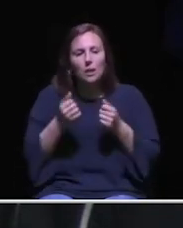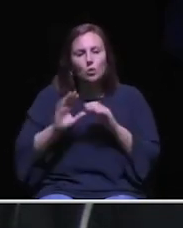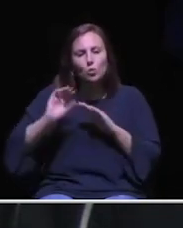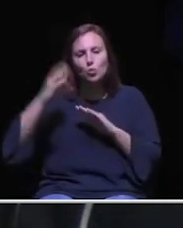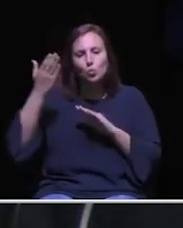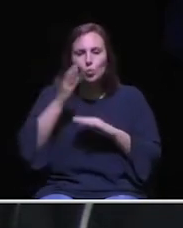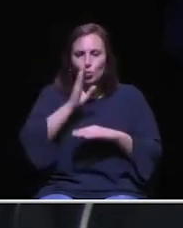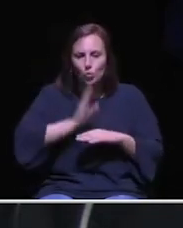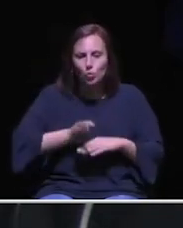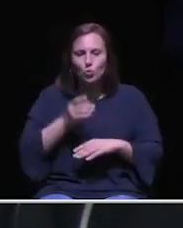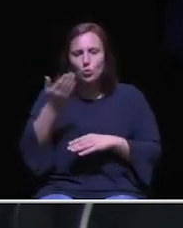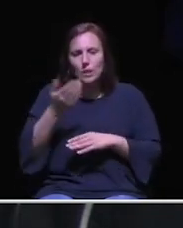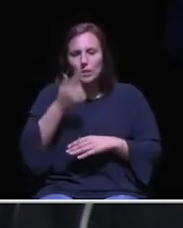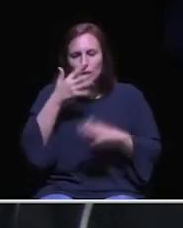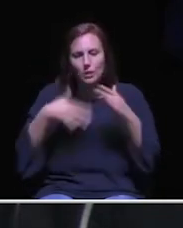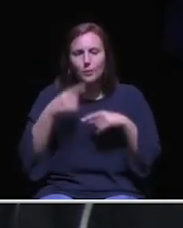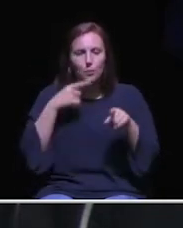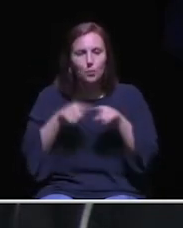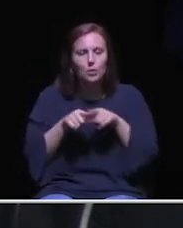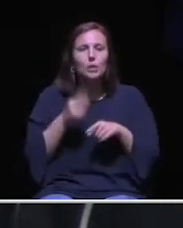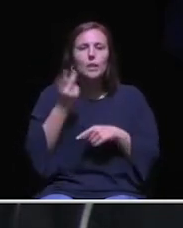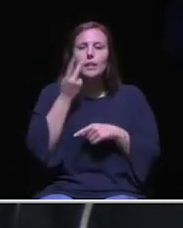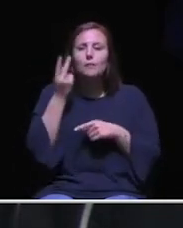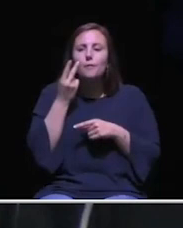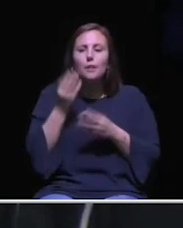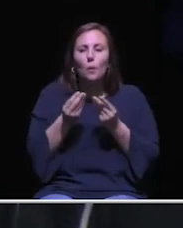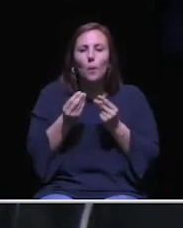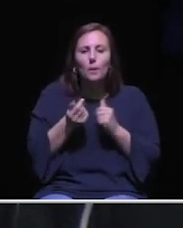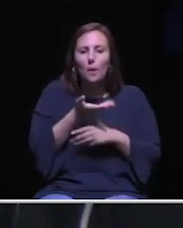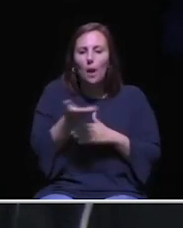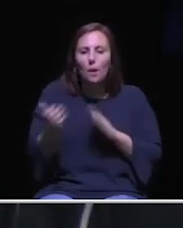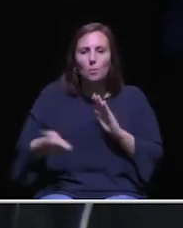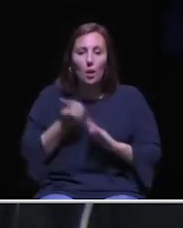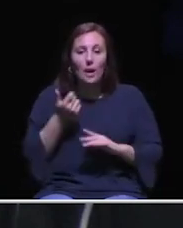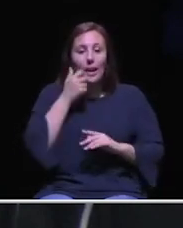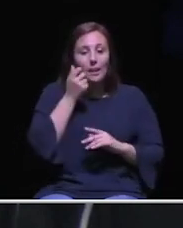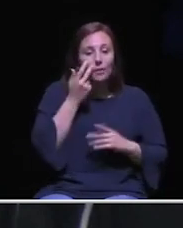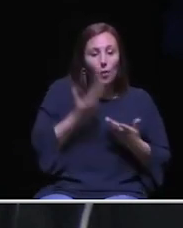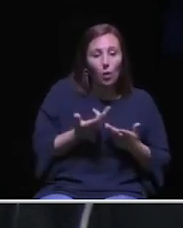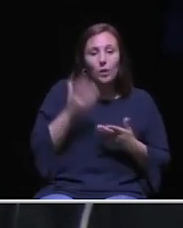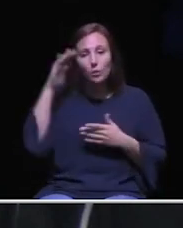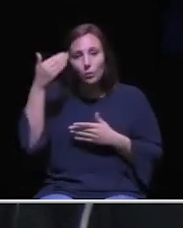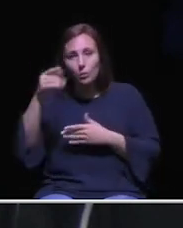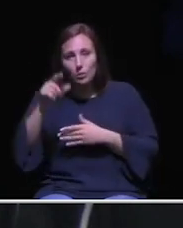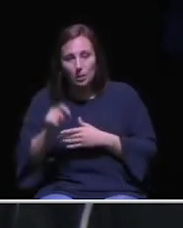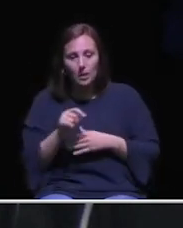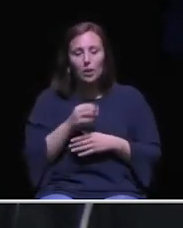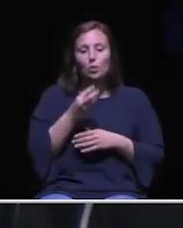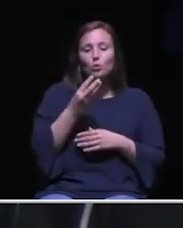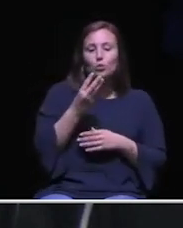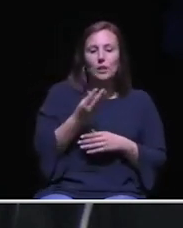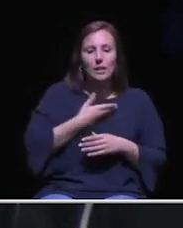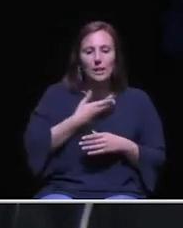os direitos cívicos e políticos e melhorar a qualidade de vida de todas as pessoas que aqui habitam e aqui habitarão. Os 3D são assim essenciais